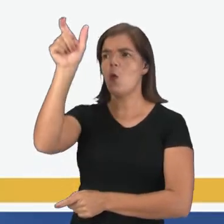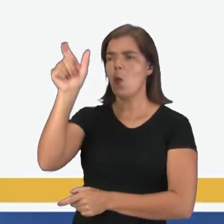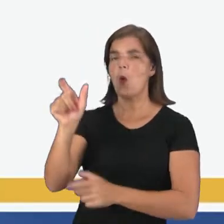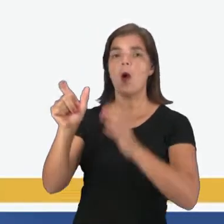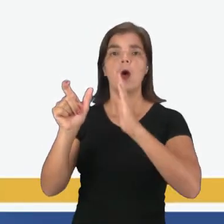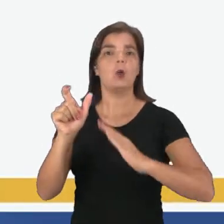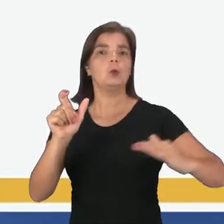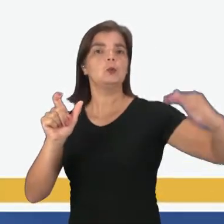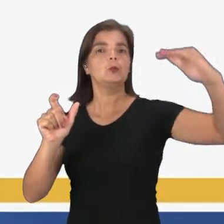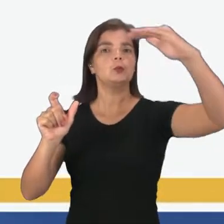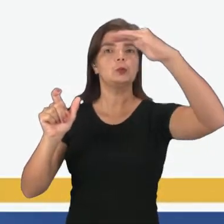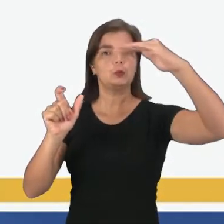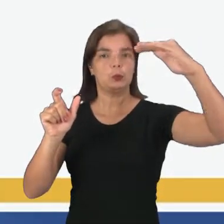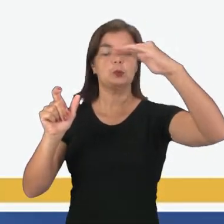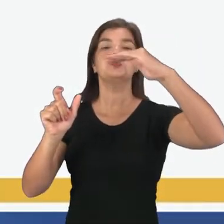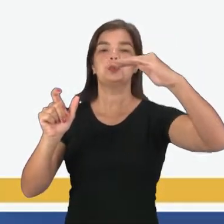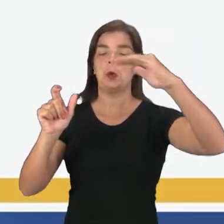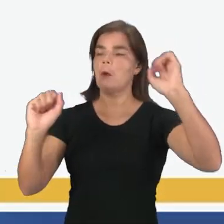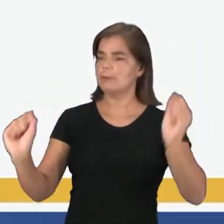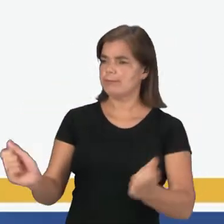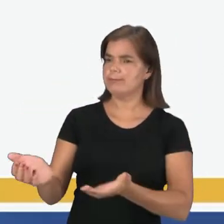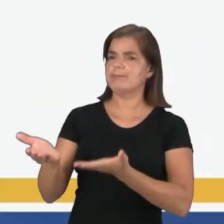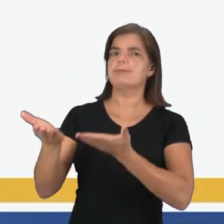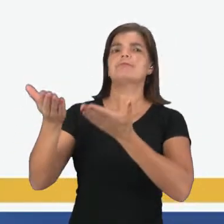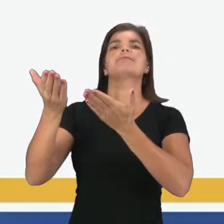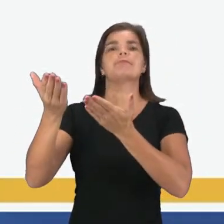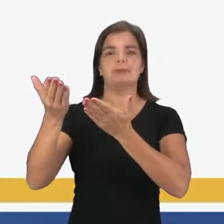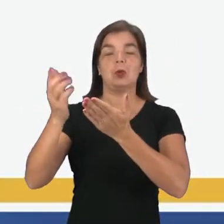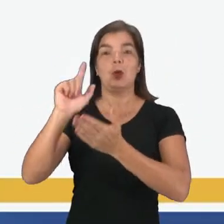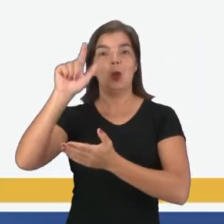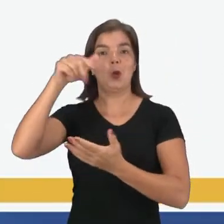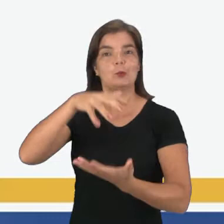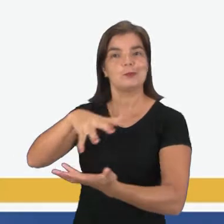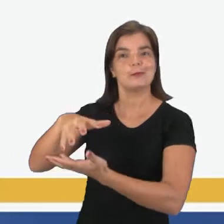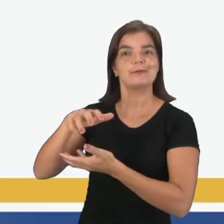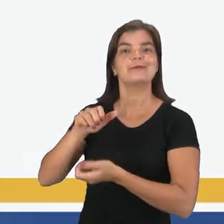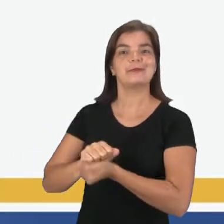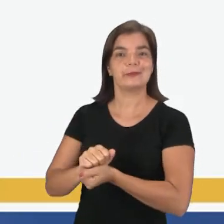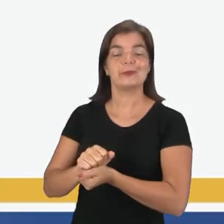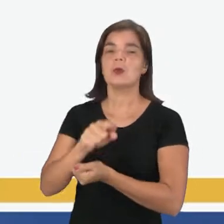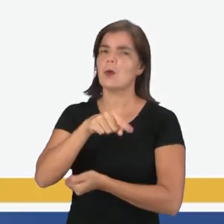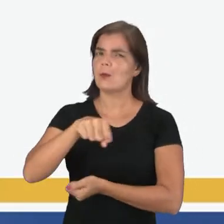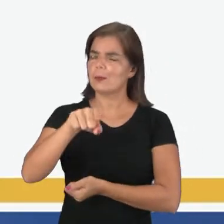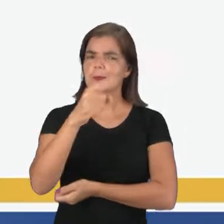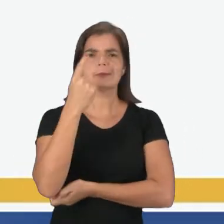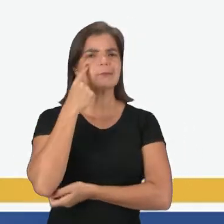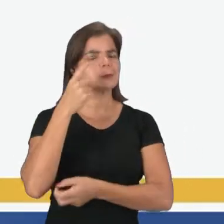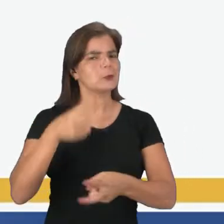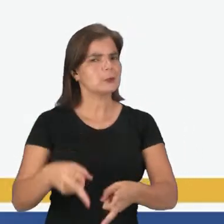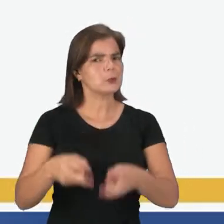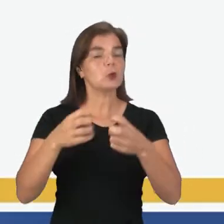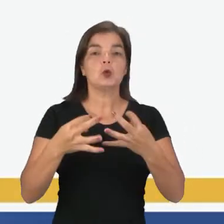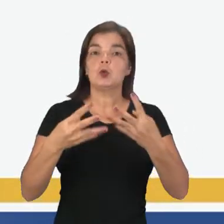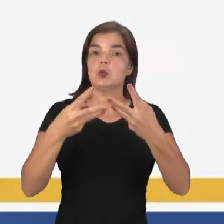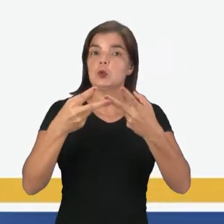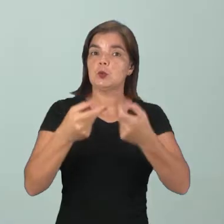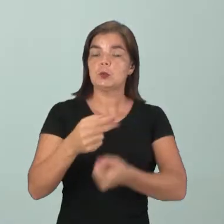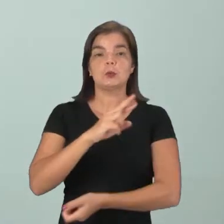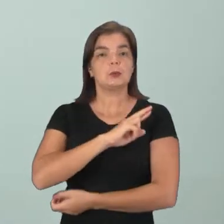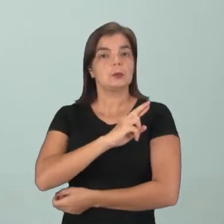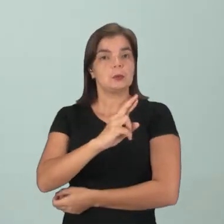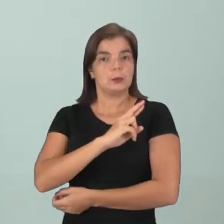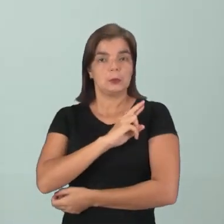é um ser elevado, sublime, para além do mundo físico. Então você já começa a perceber